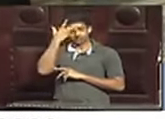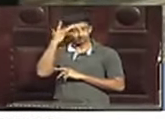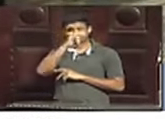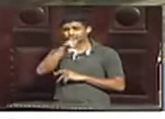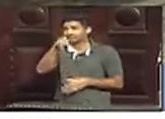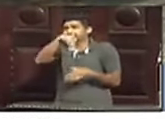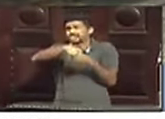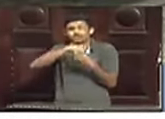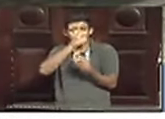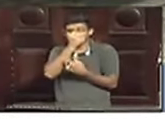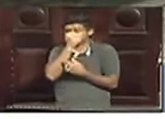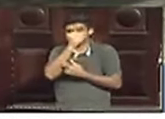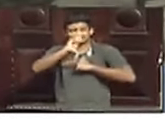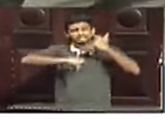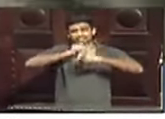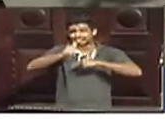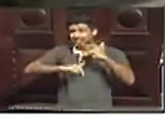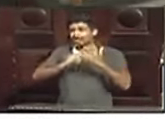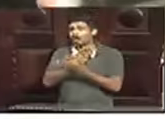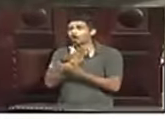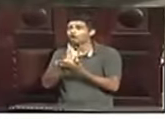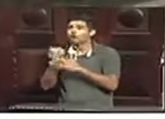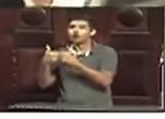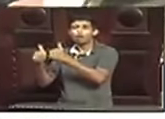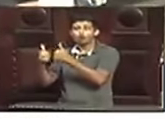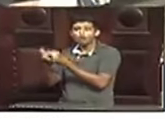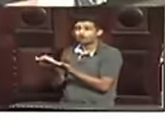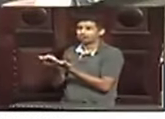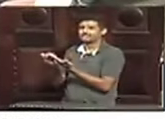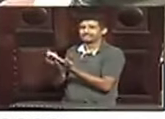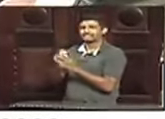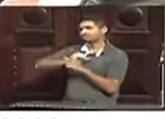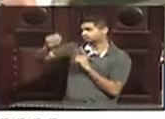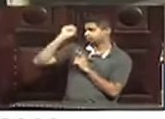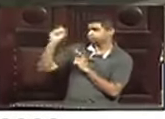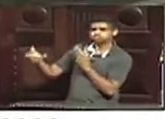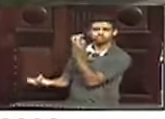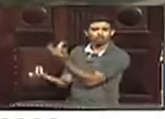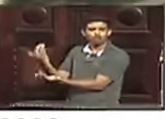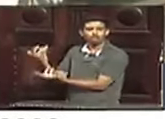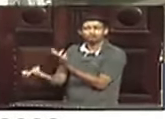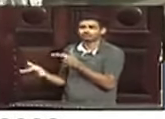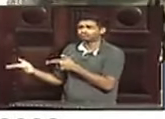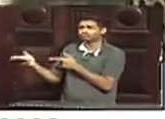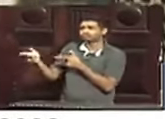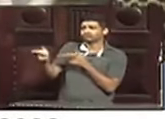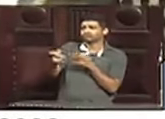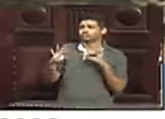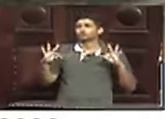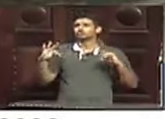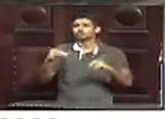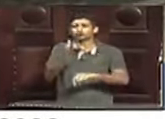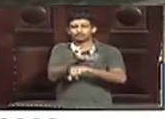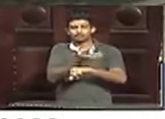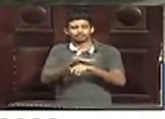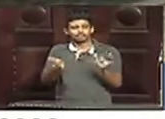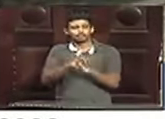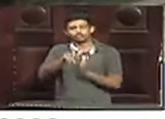ônibus incendiados, e o tiro em todas as praças do